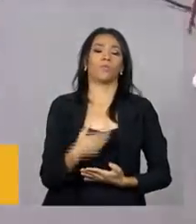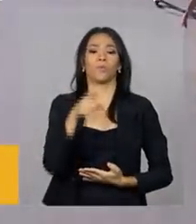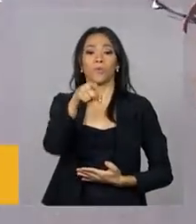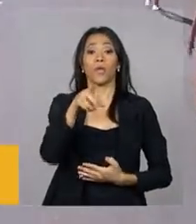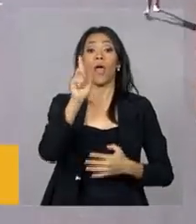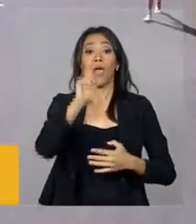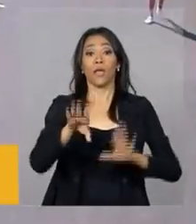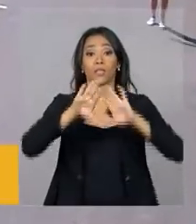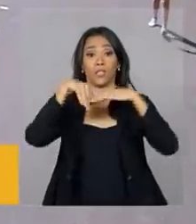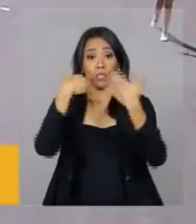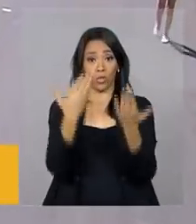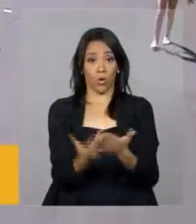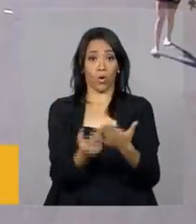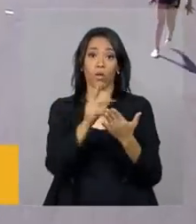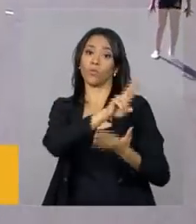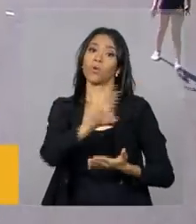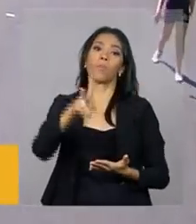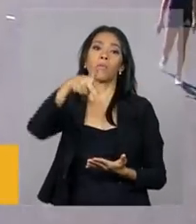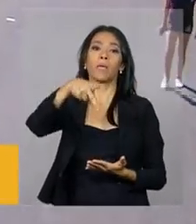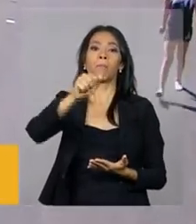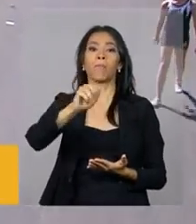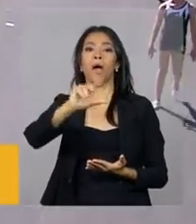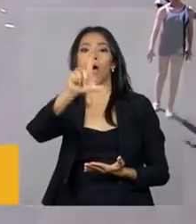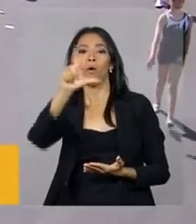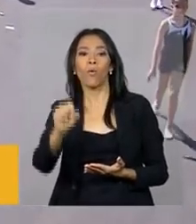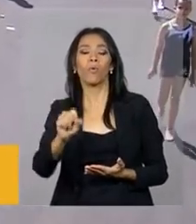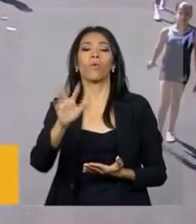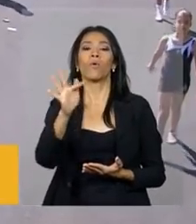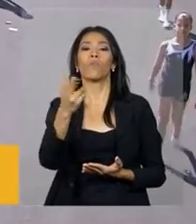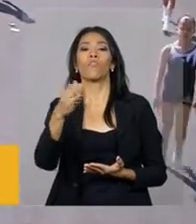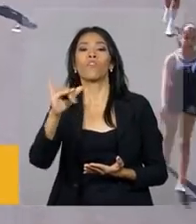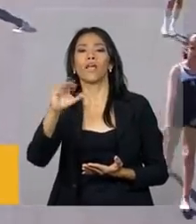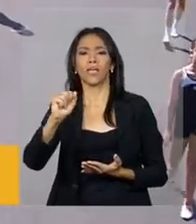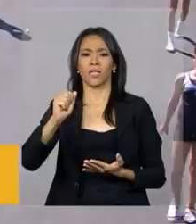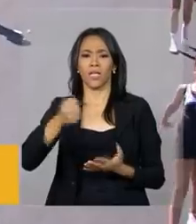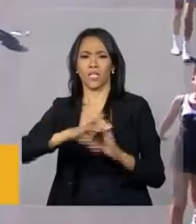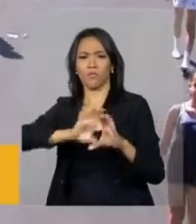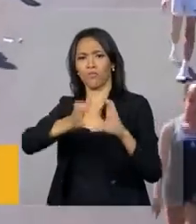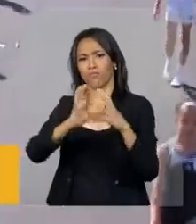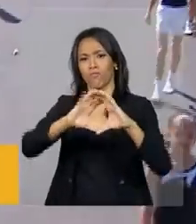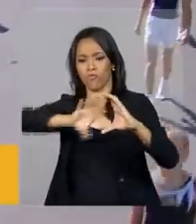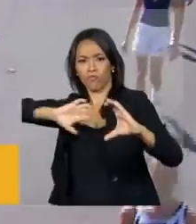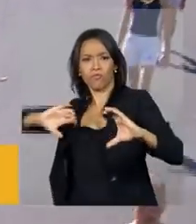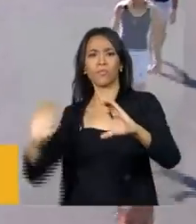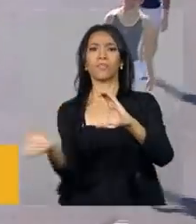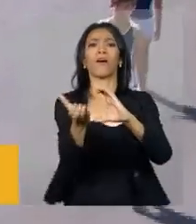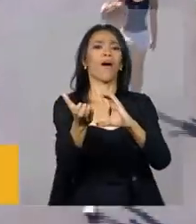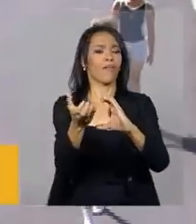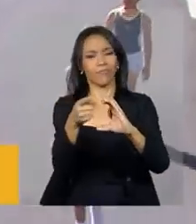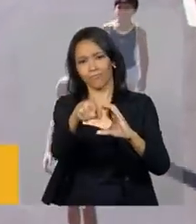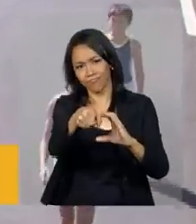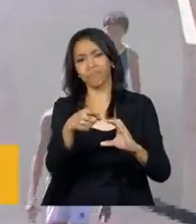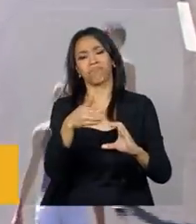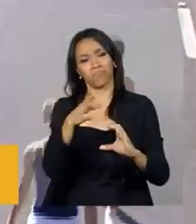Ensino Médio Paulo Freire homenageiam o futsal, esporte bastante popular em todo o país.